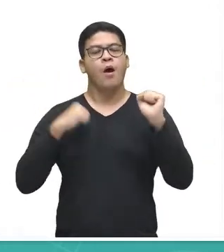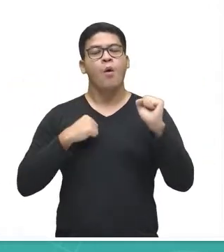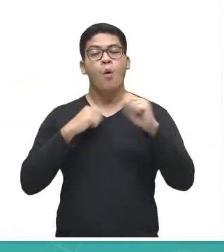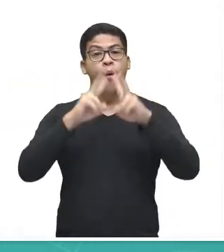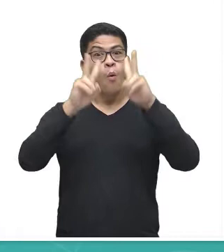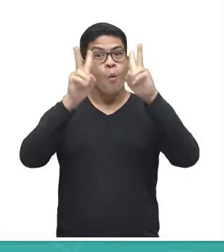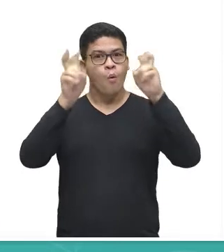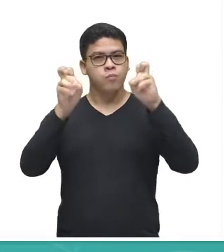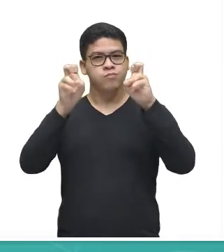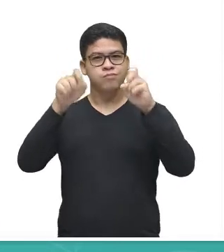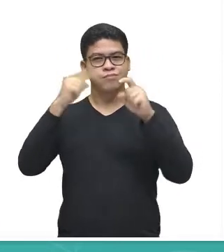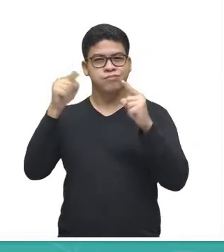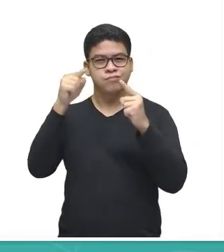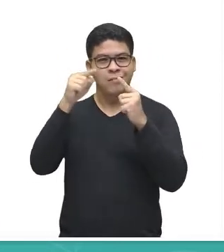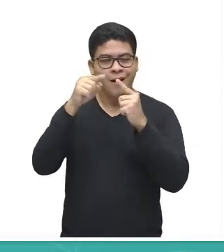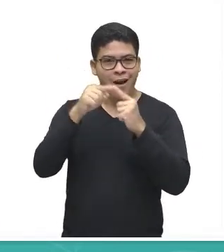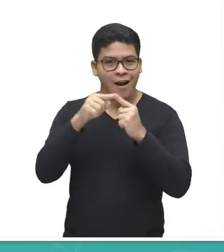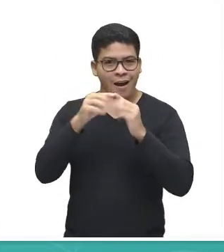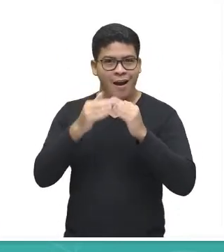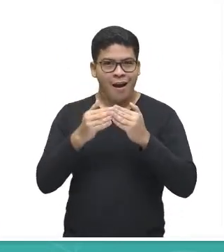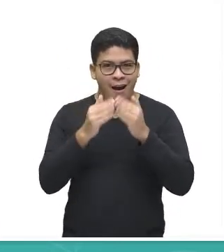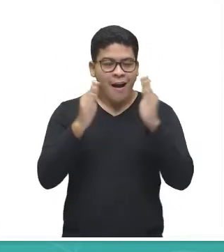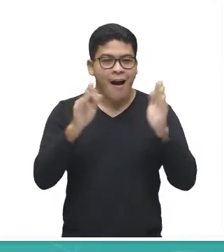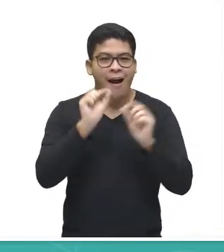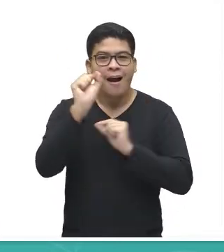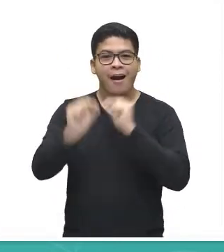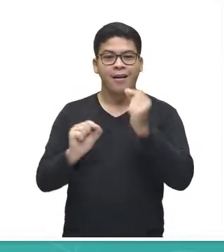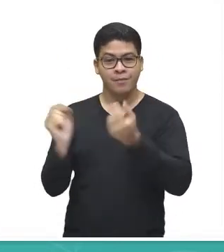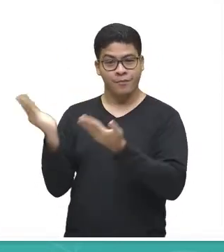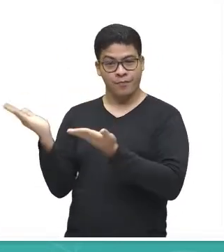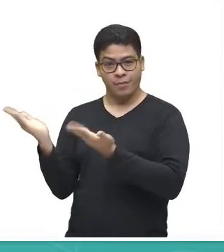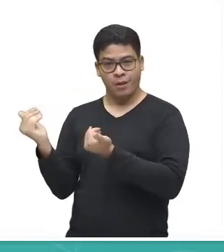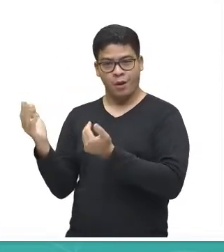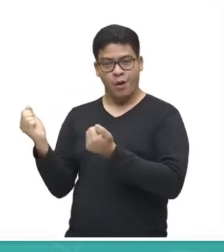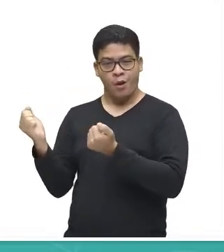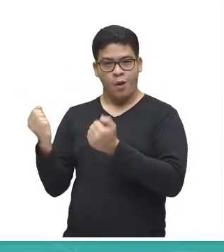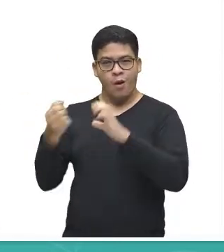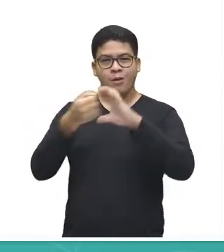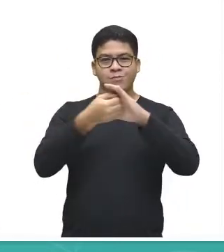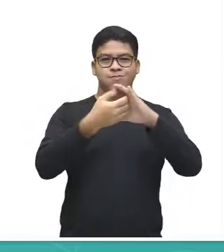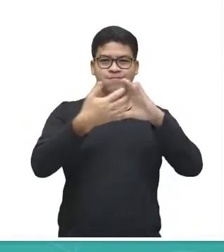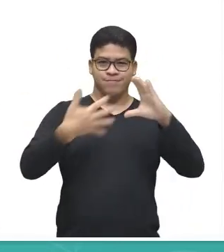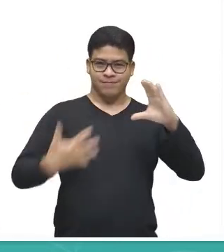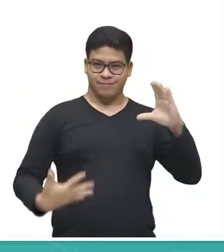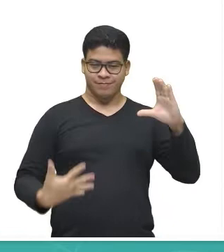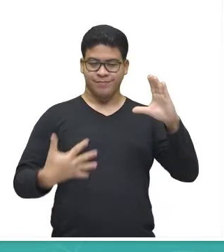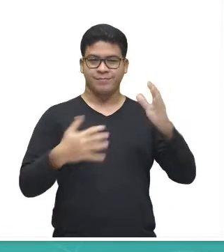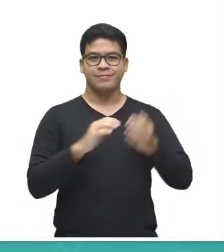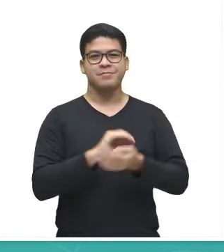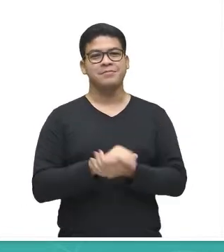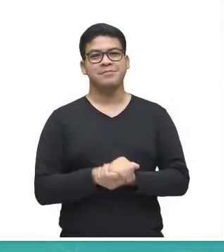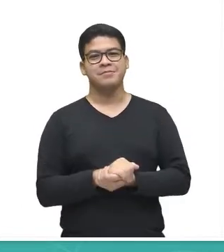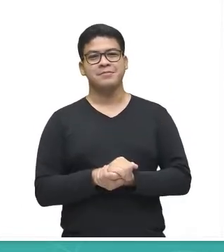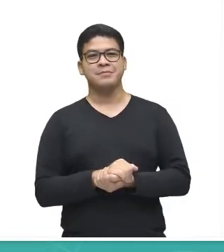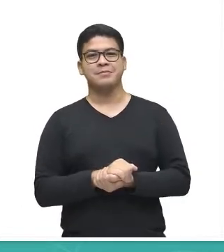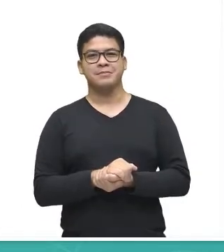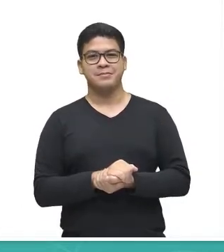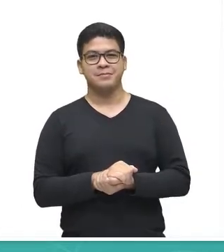como destaque nessa aula a adolescência e suas características.